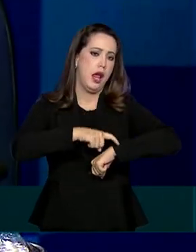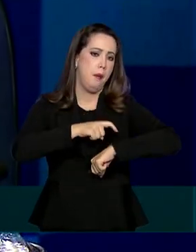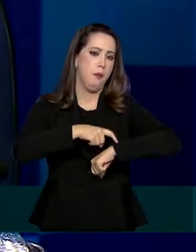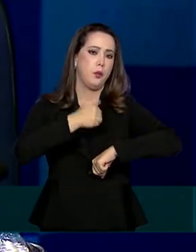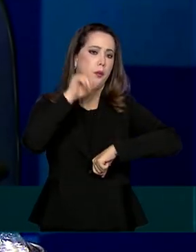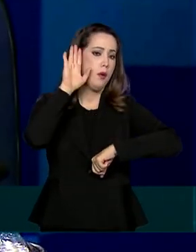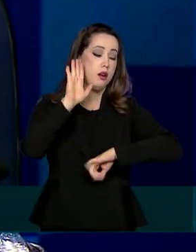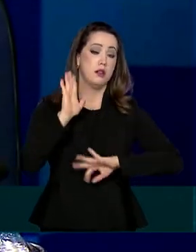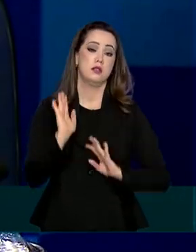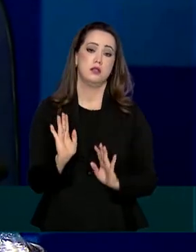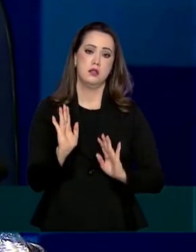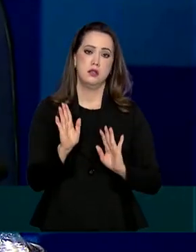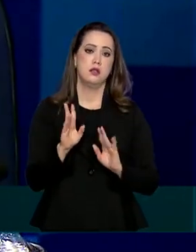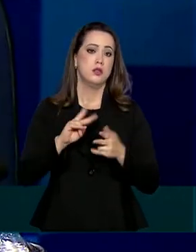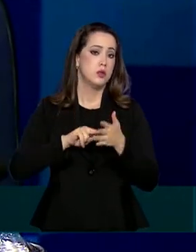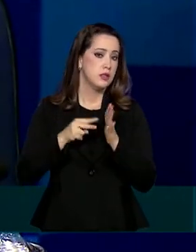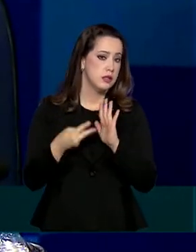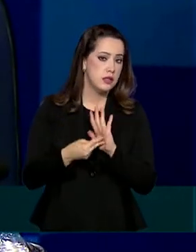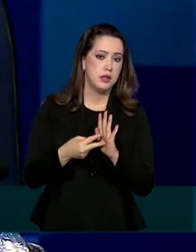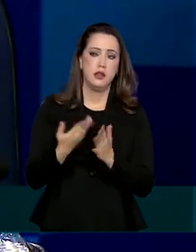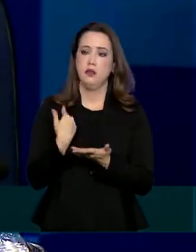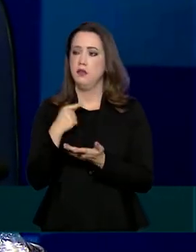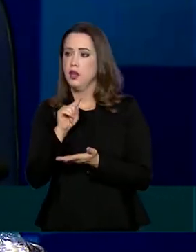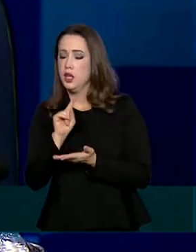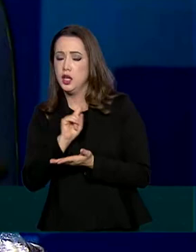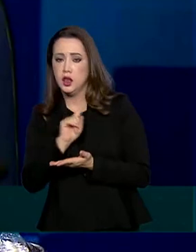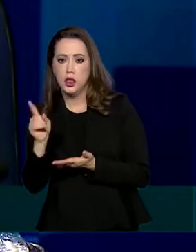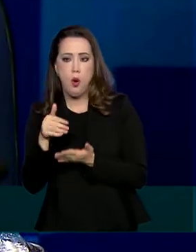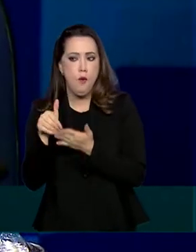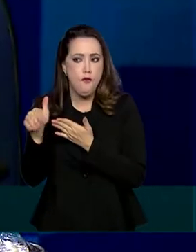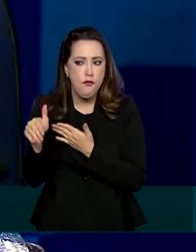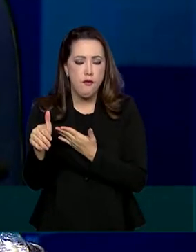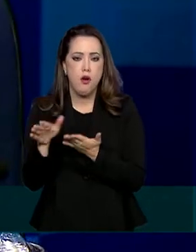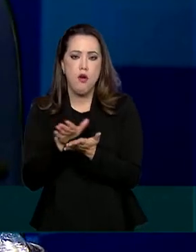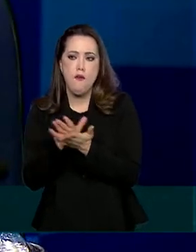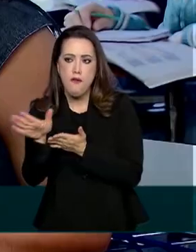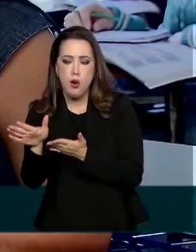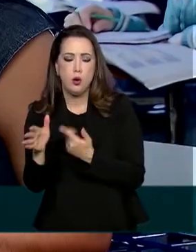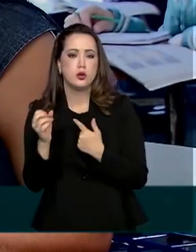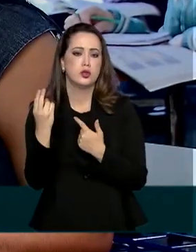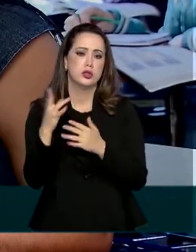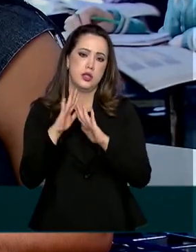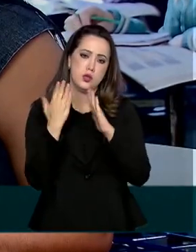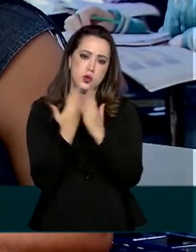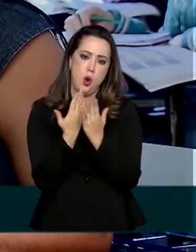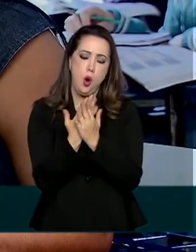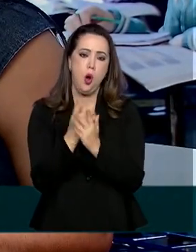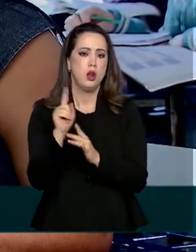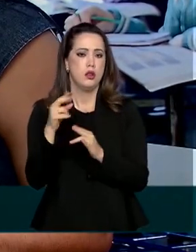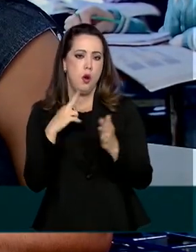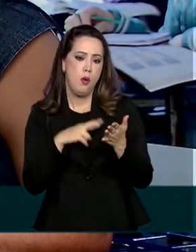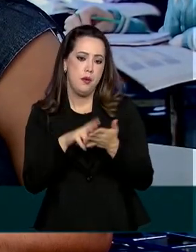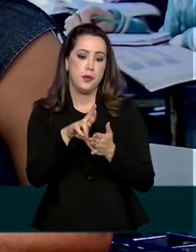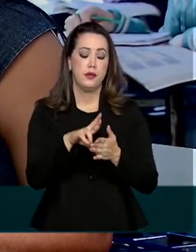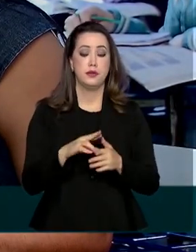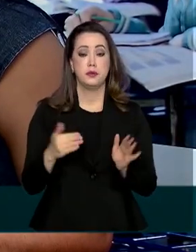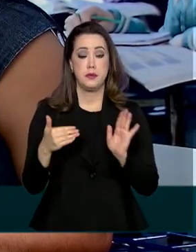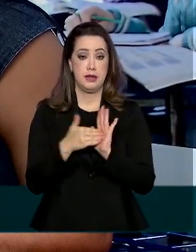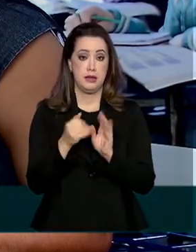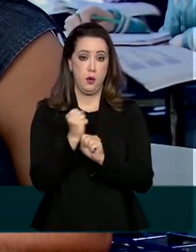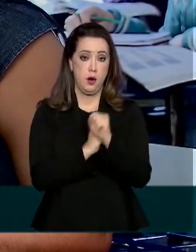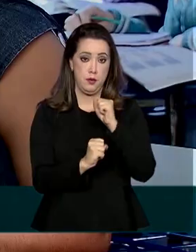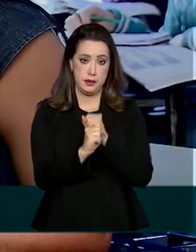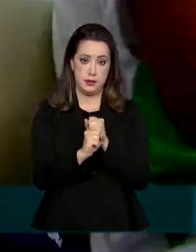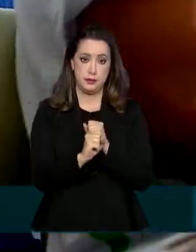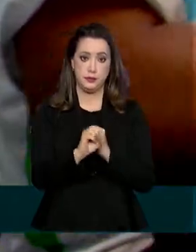da não evasão, da não repetência, o resultado da proficiência. Até o ano passado, a aplicação do